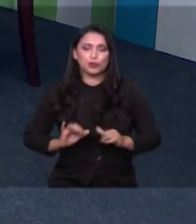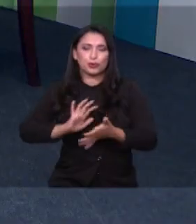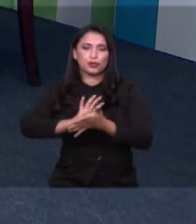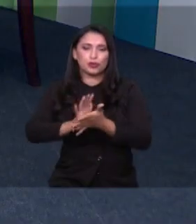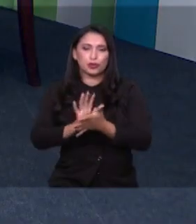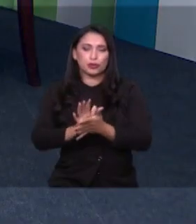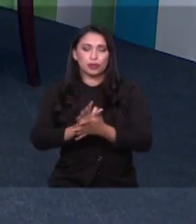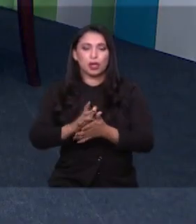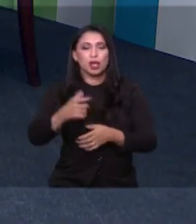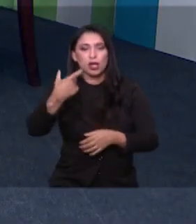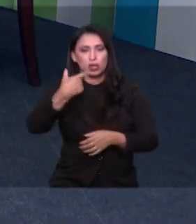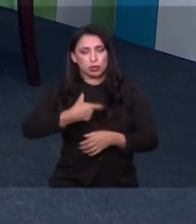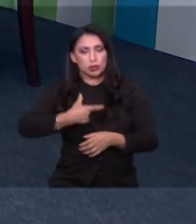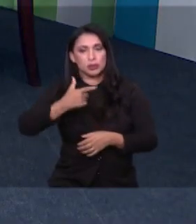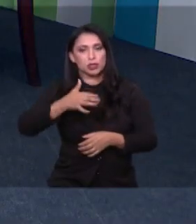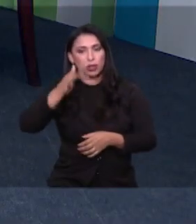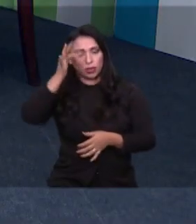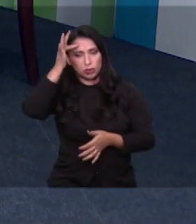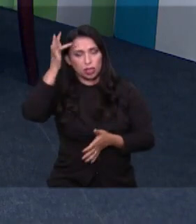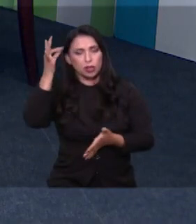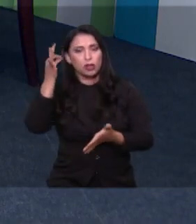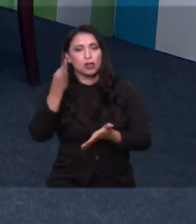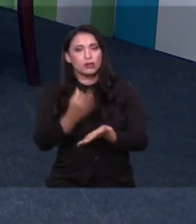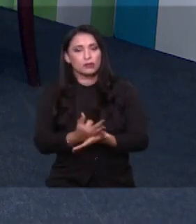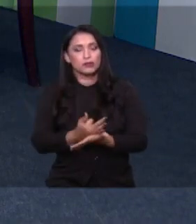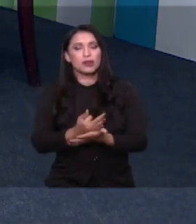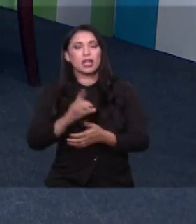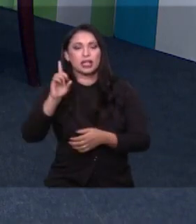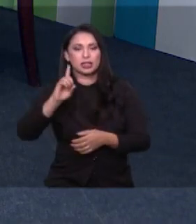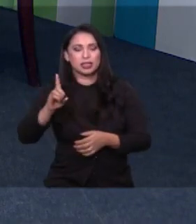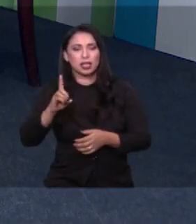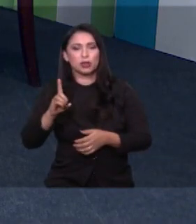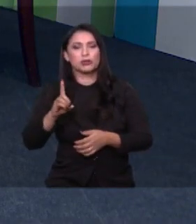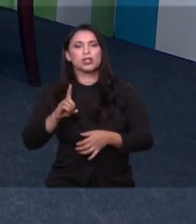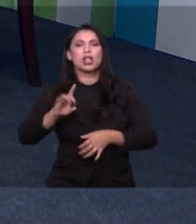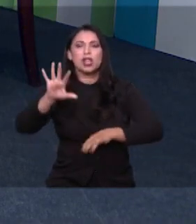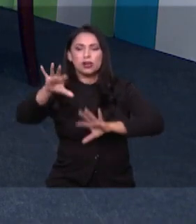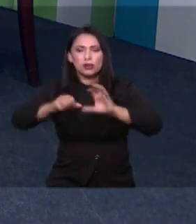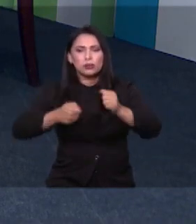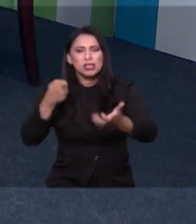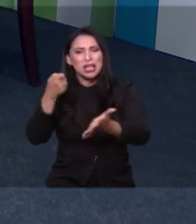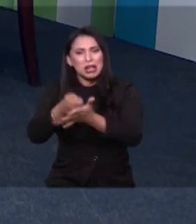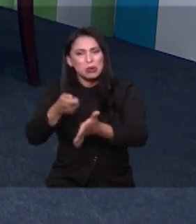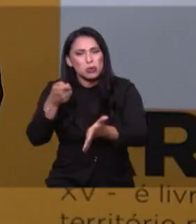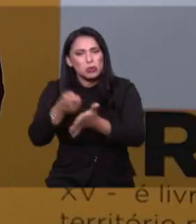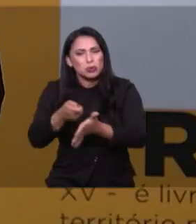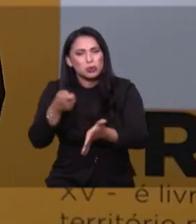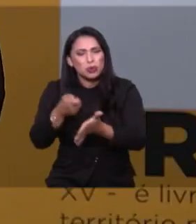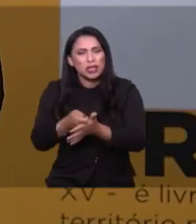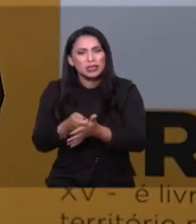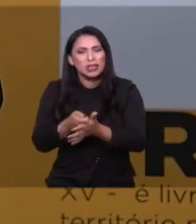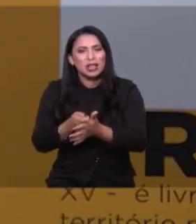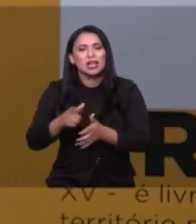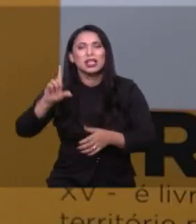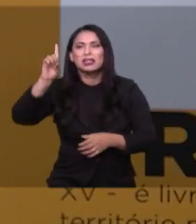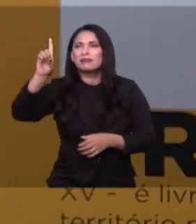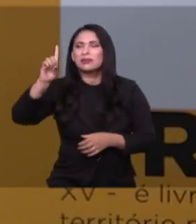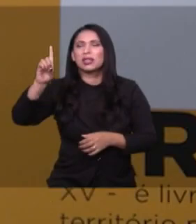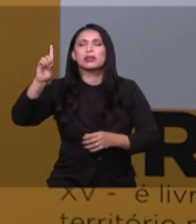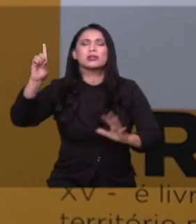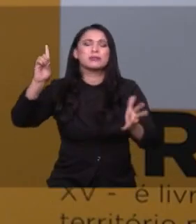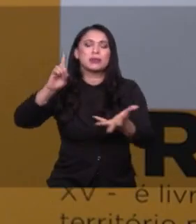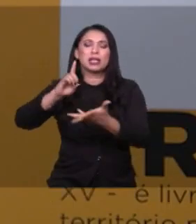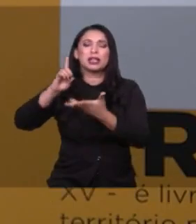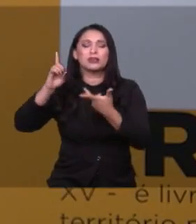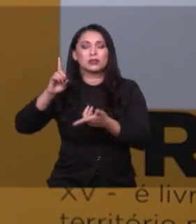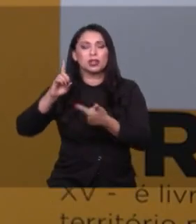sou uma pessoa que eu tenho muita fé em Deus, né? E eu vou atrás, eu luto até o último, até porque eu sei que Deus ele é grande, então a